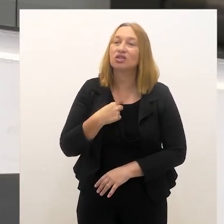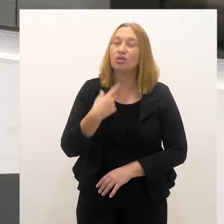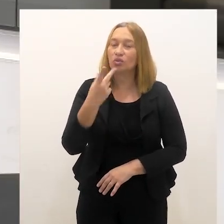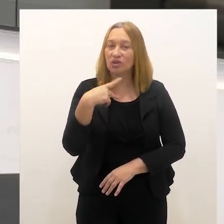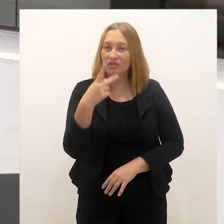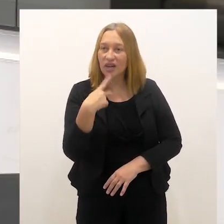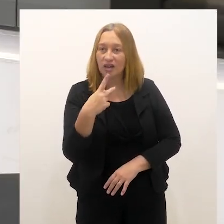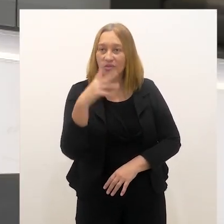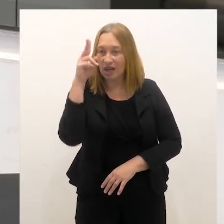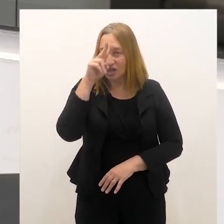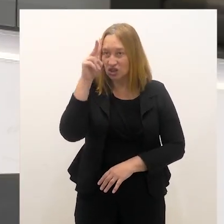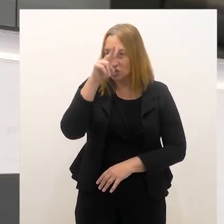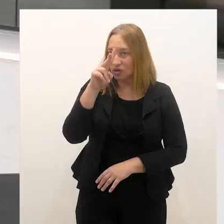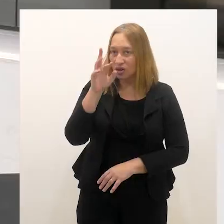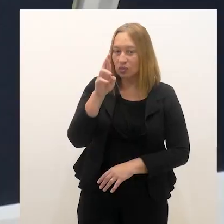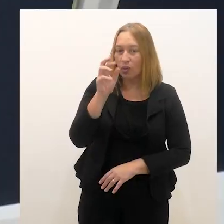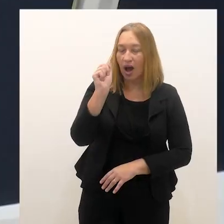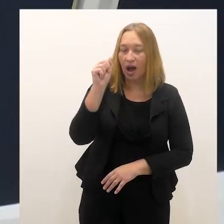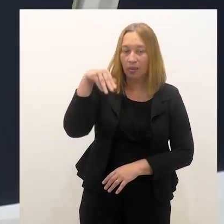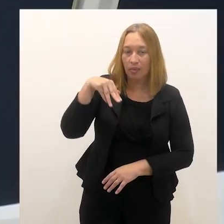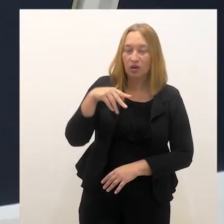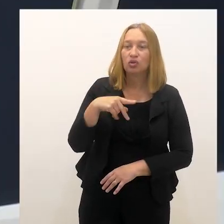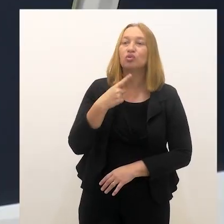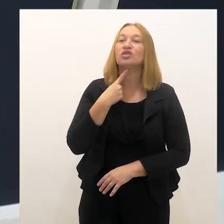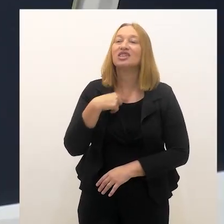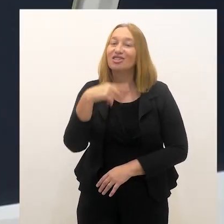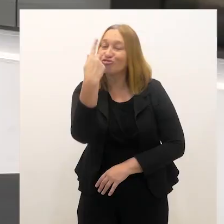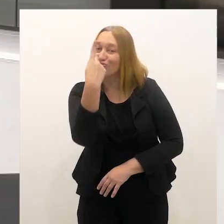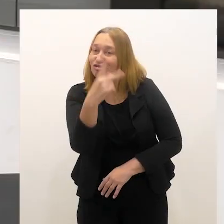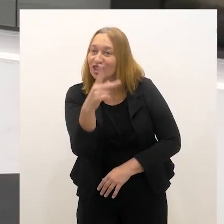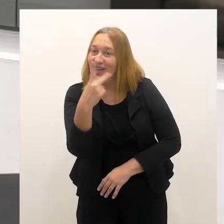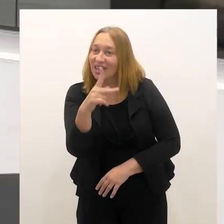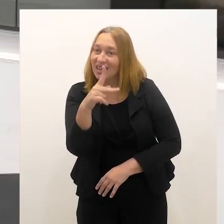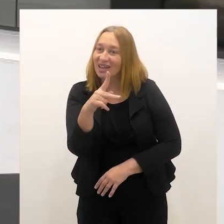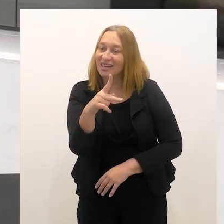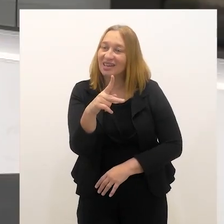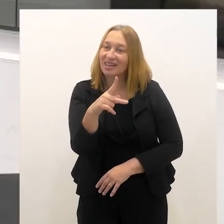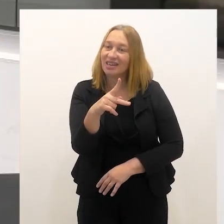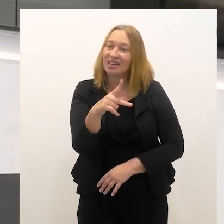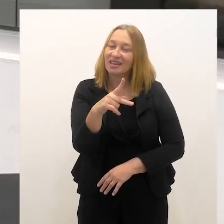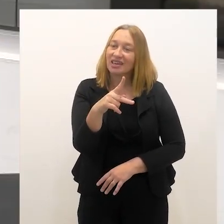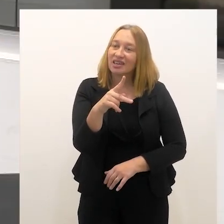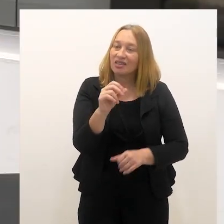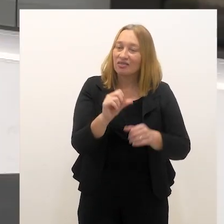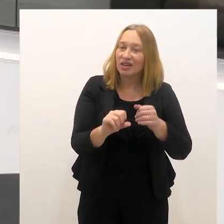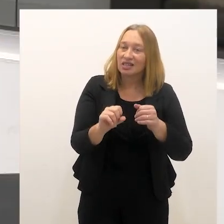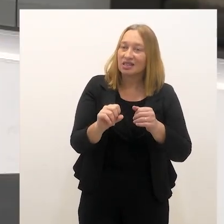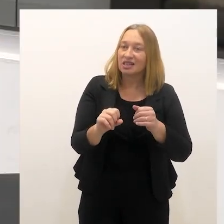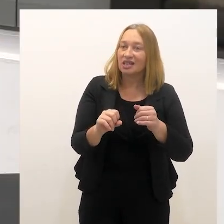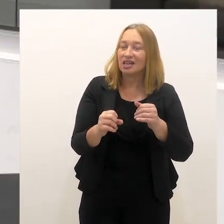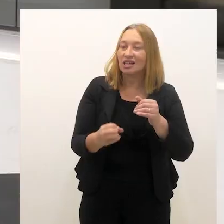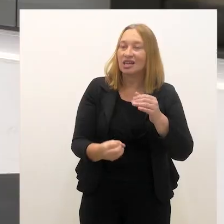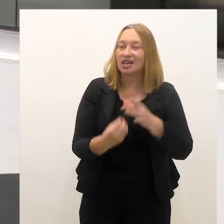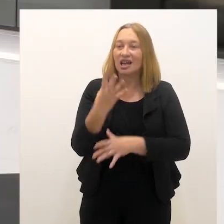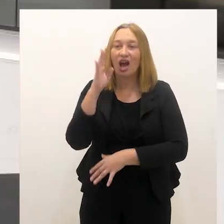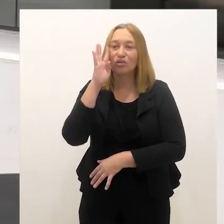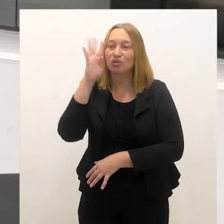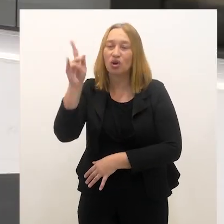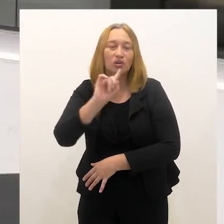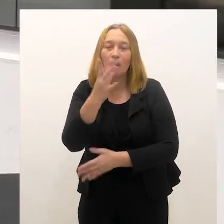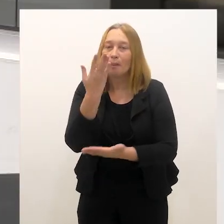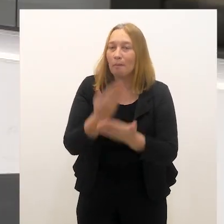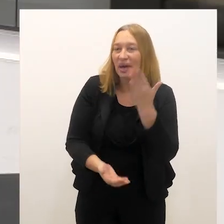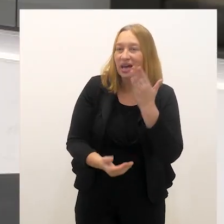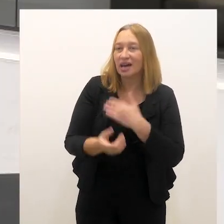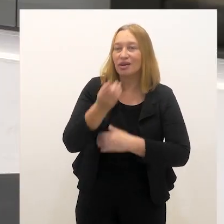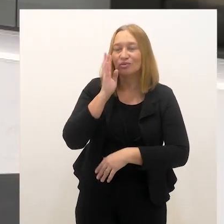nós contamos na história do Ramon Rodrigues, a vontade é que nos leva a realizar os nossos sonhos. Não perca